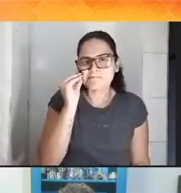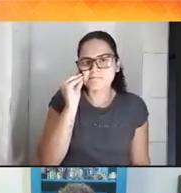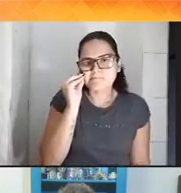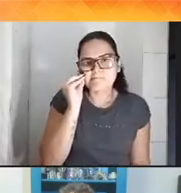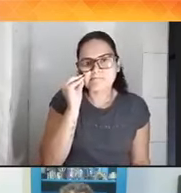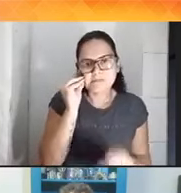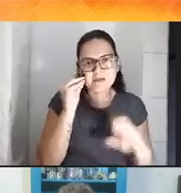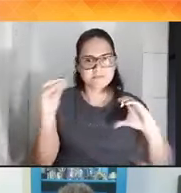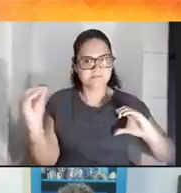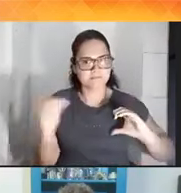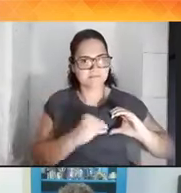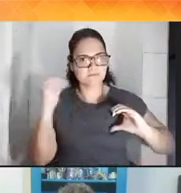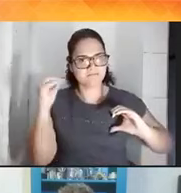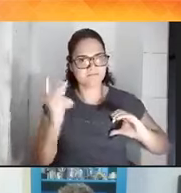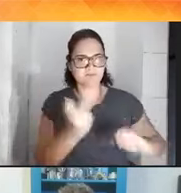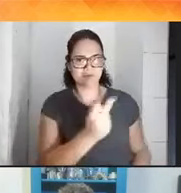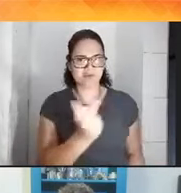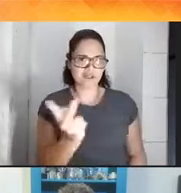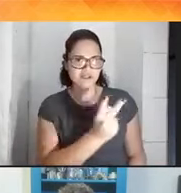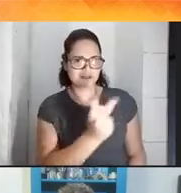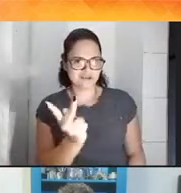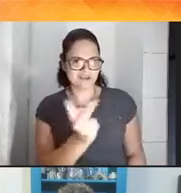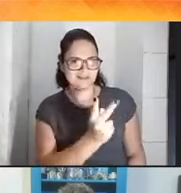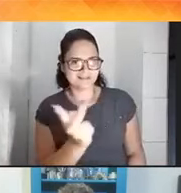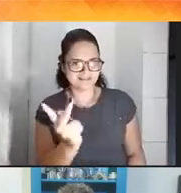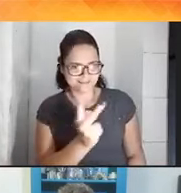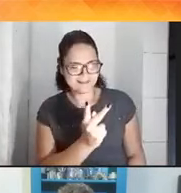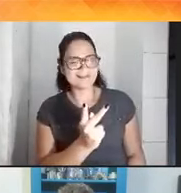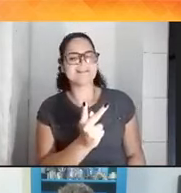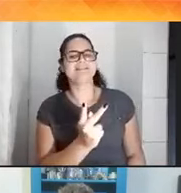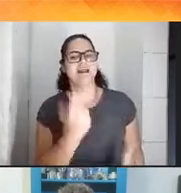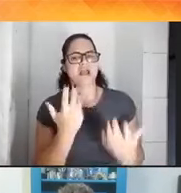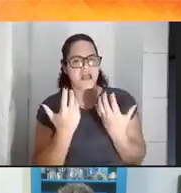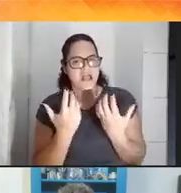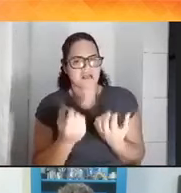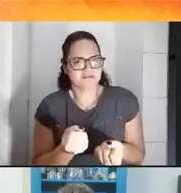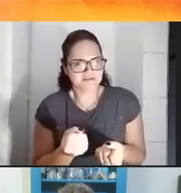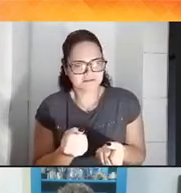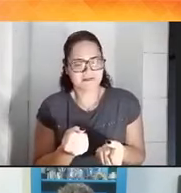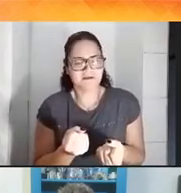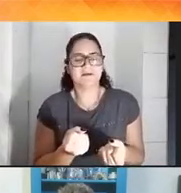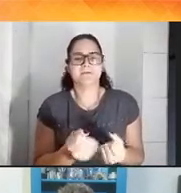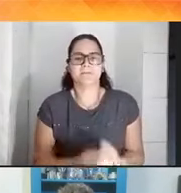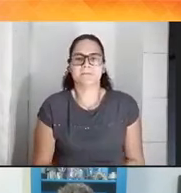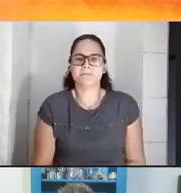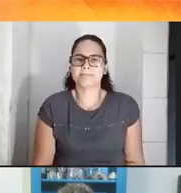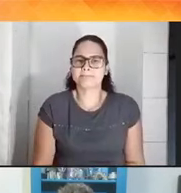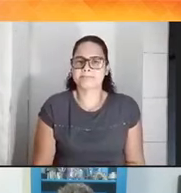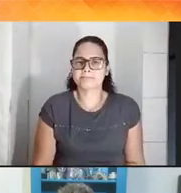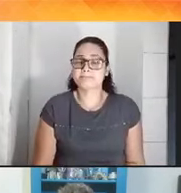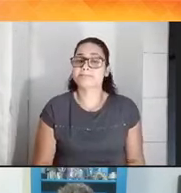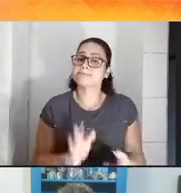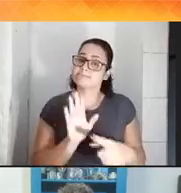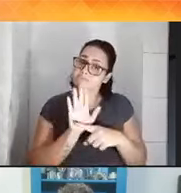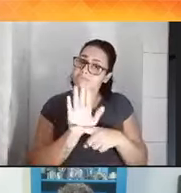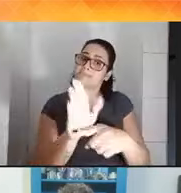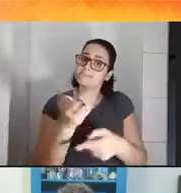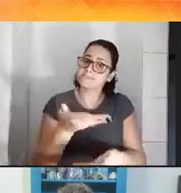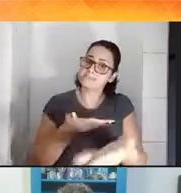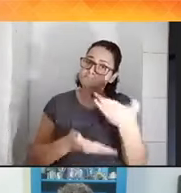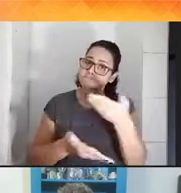dois por terem aceitos, por colaborarem, por